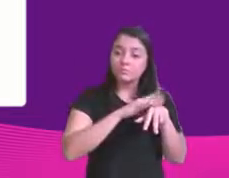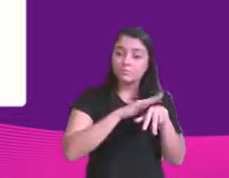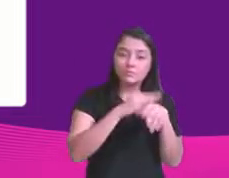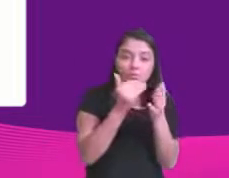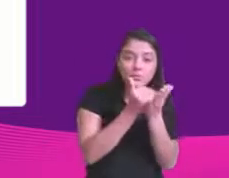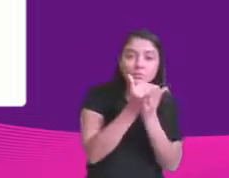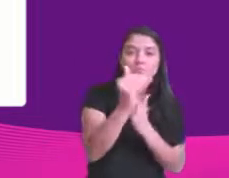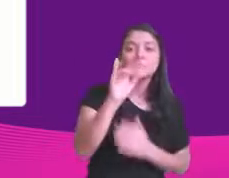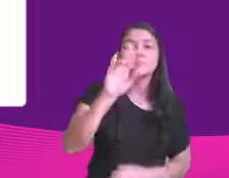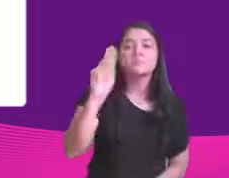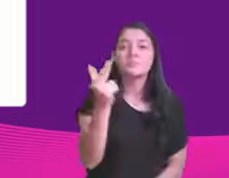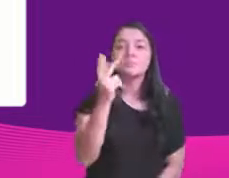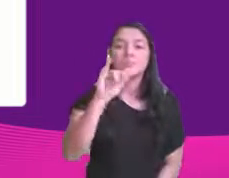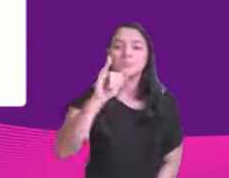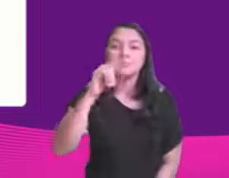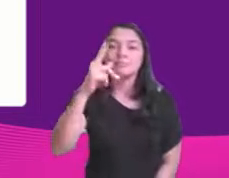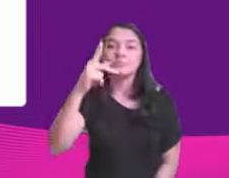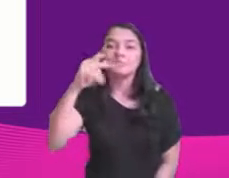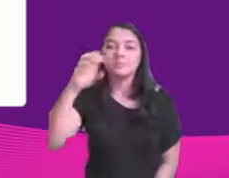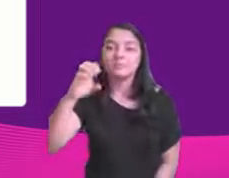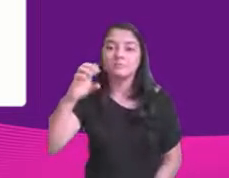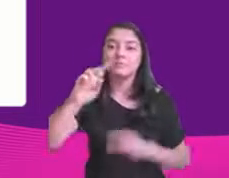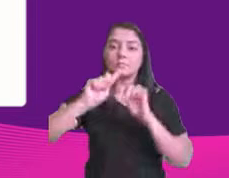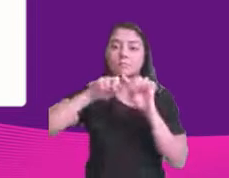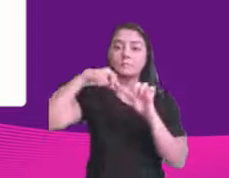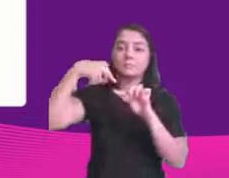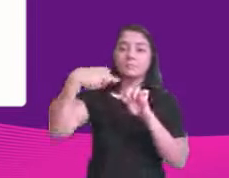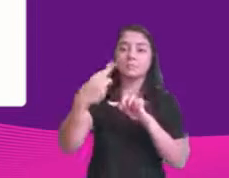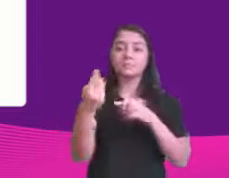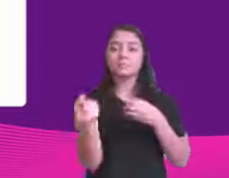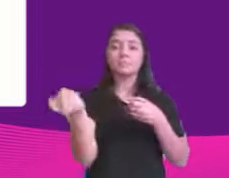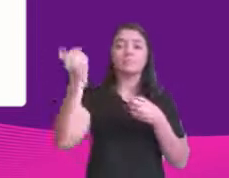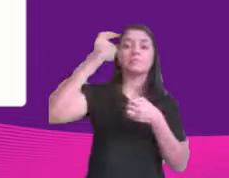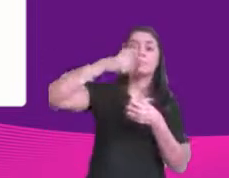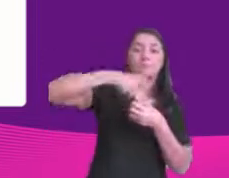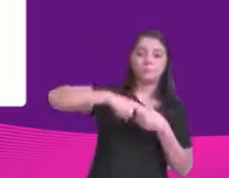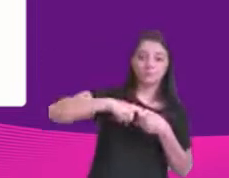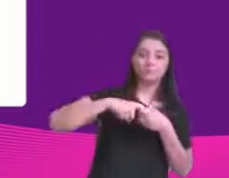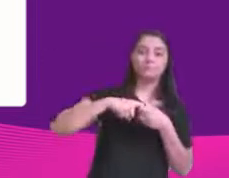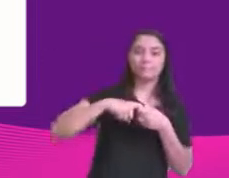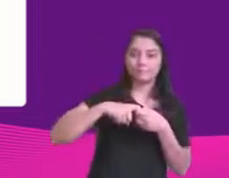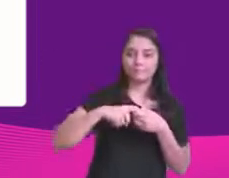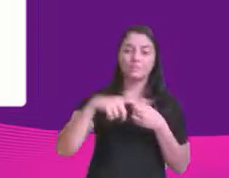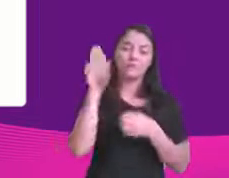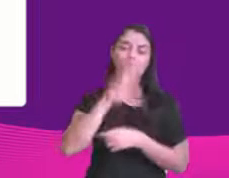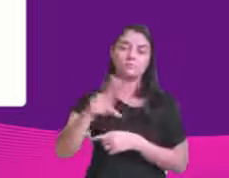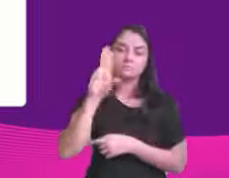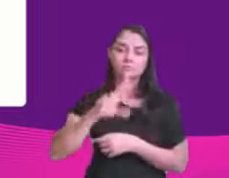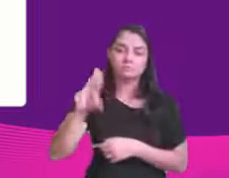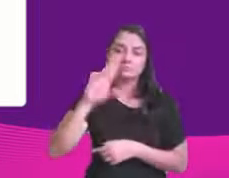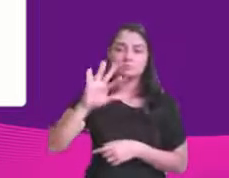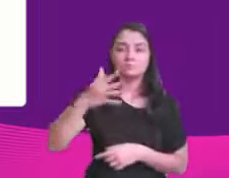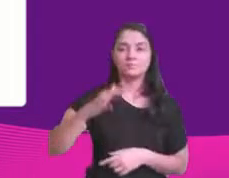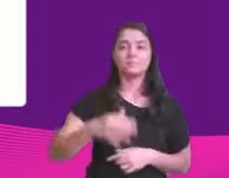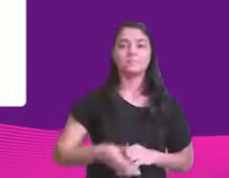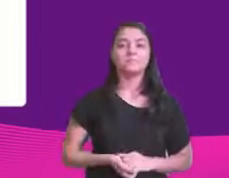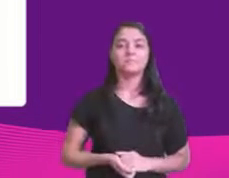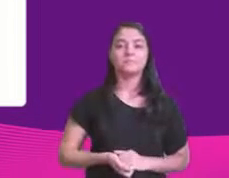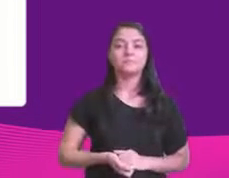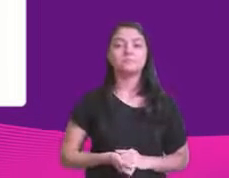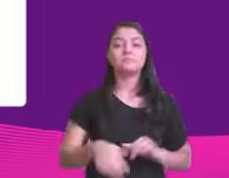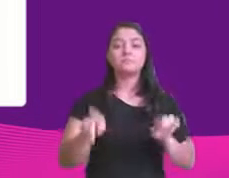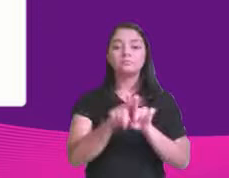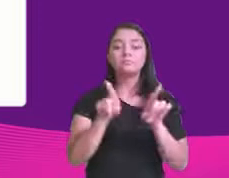HIPEC e depois voltava para D1 a D5 com o uso de 5-fluoracil. O que viu